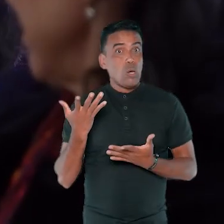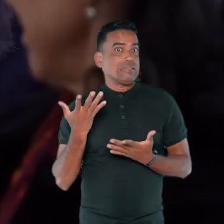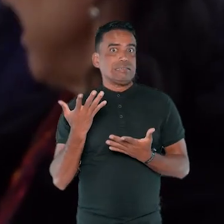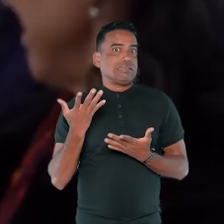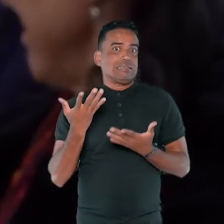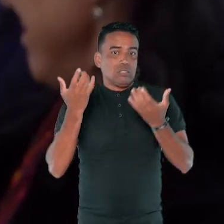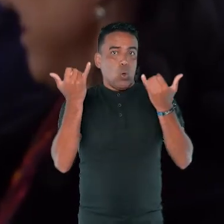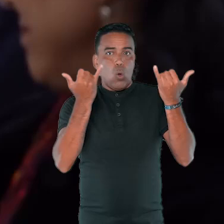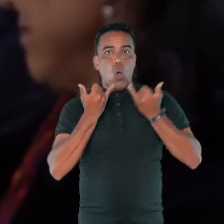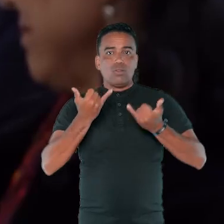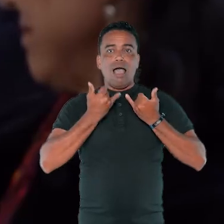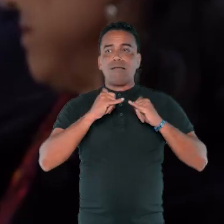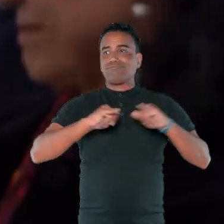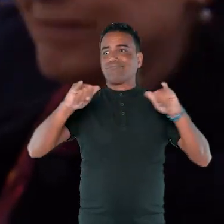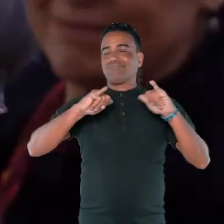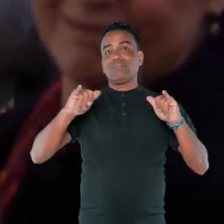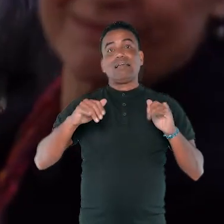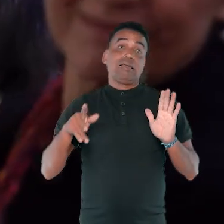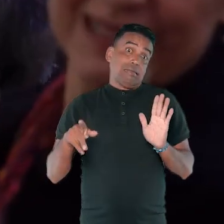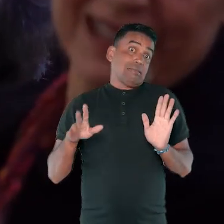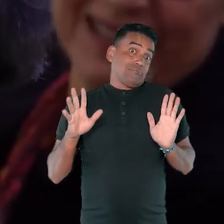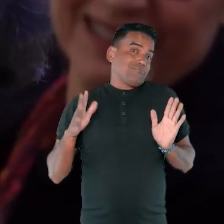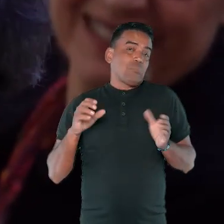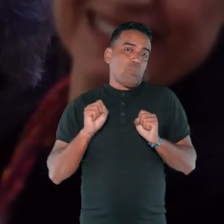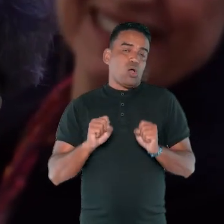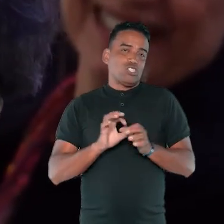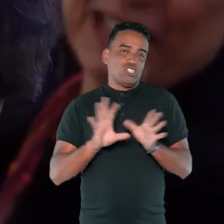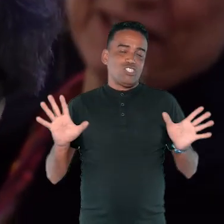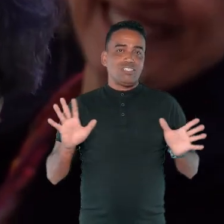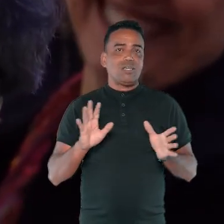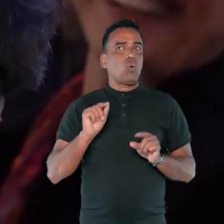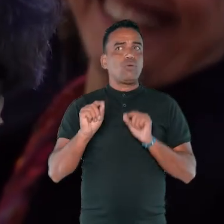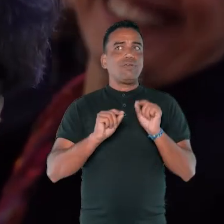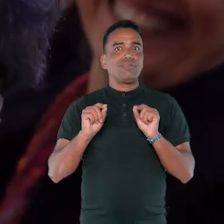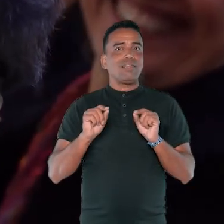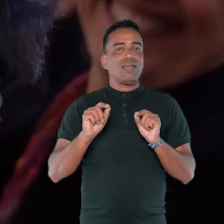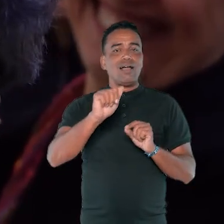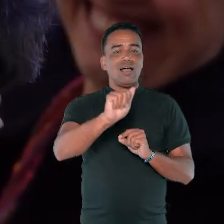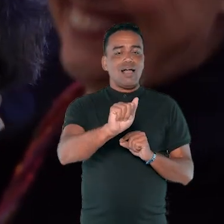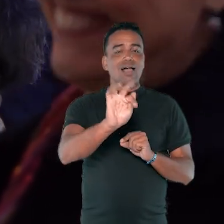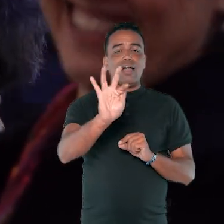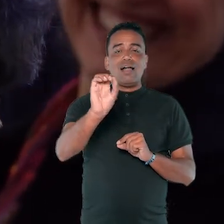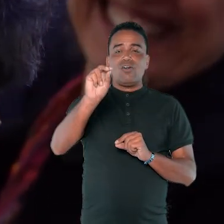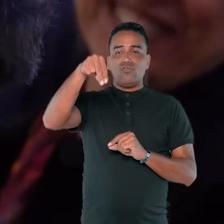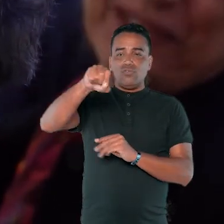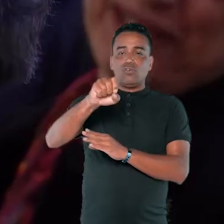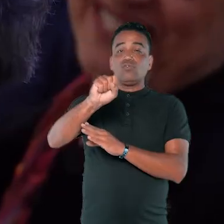nos contassem, talvez até você. O que seria um Afonso Romano de Santana